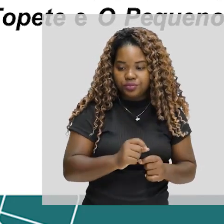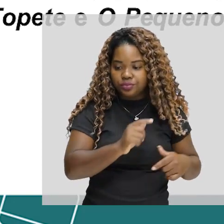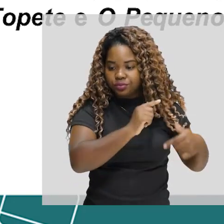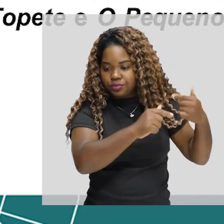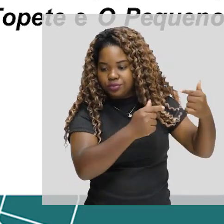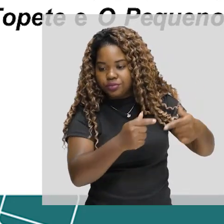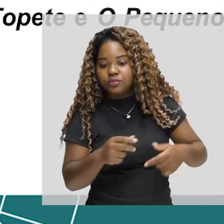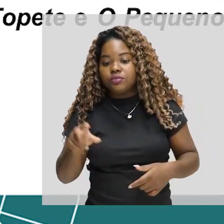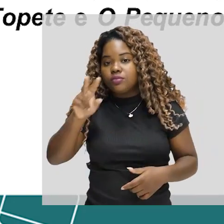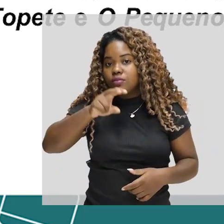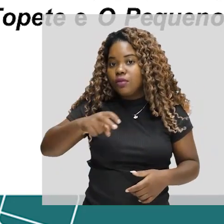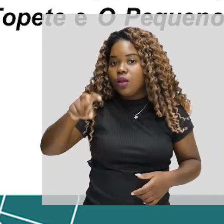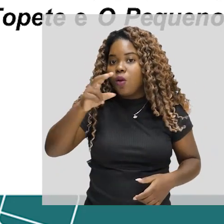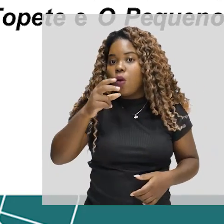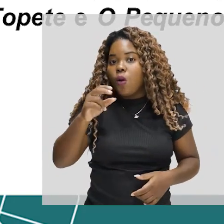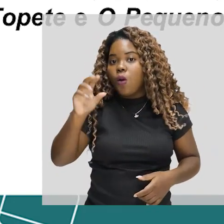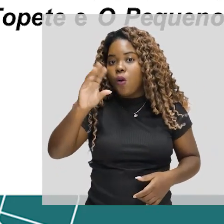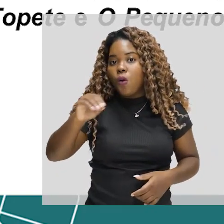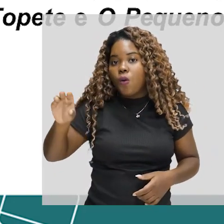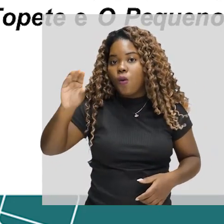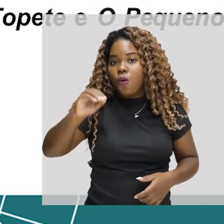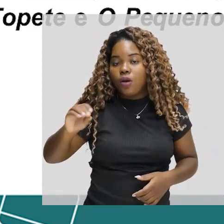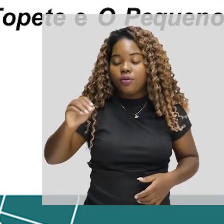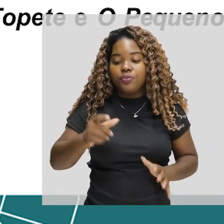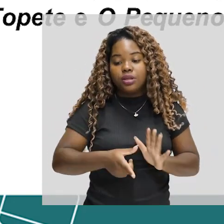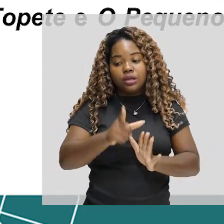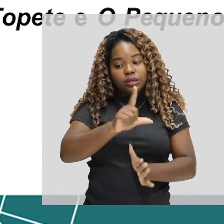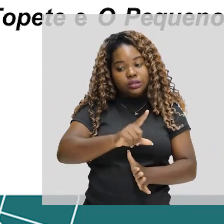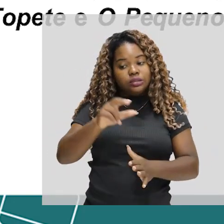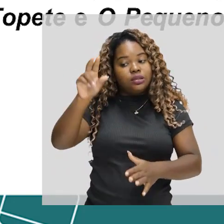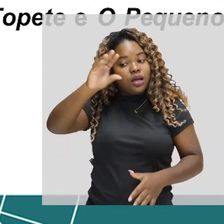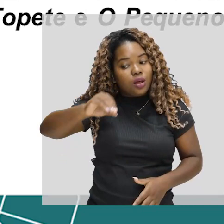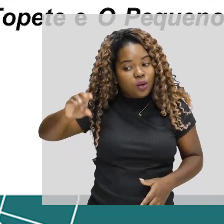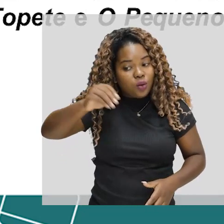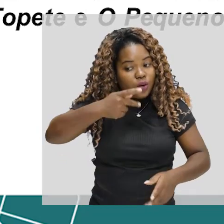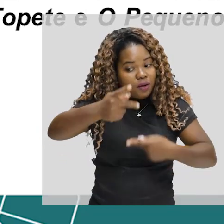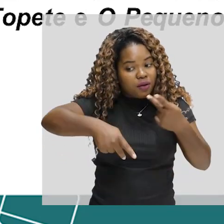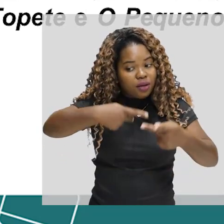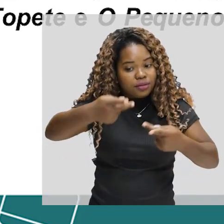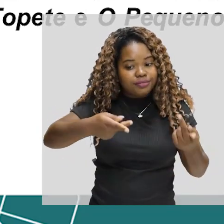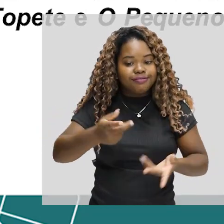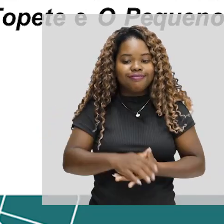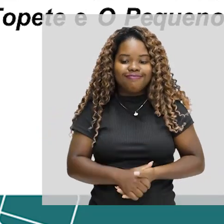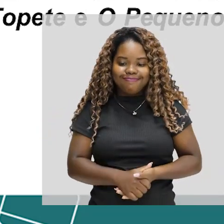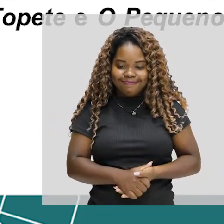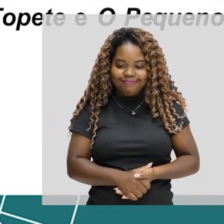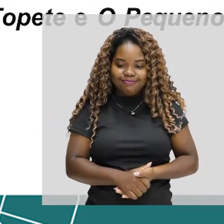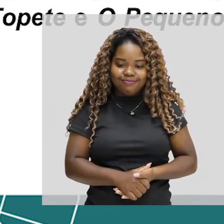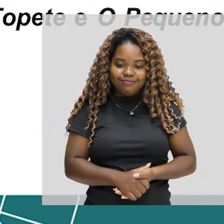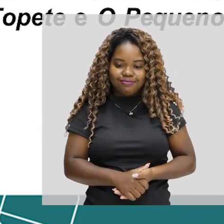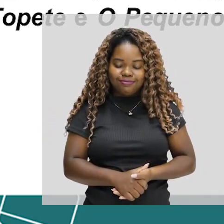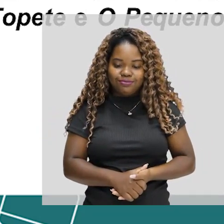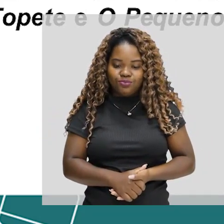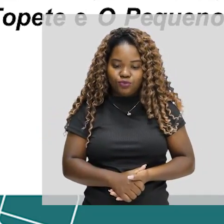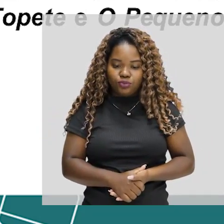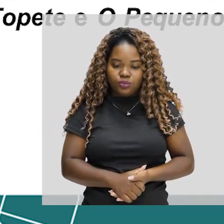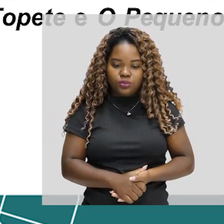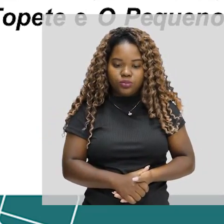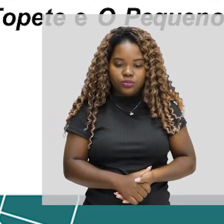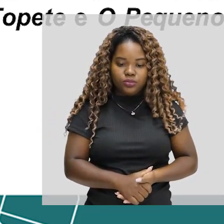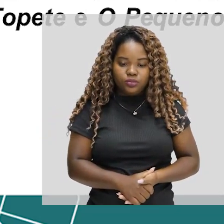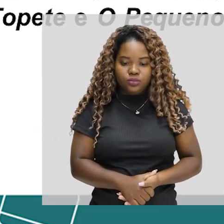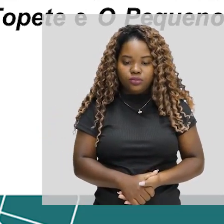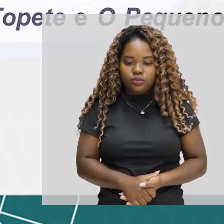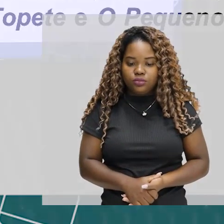tradição oral. Então, antigamente, um tempo atrás, os contos eram contados, né? Também nós vamos ver isso mais a fundo